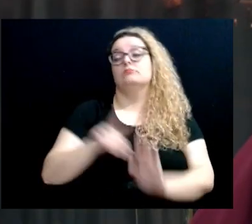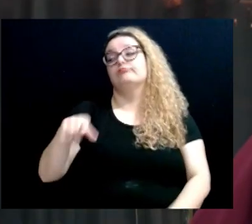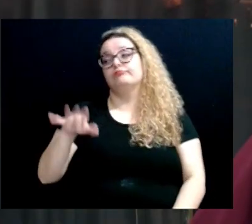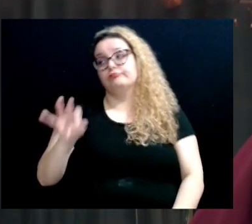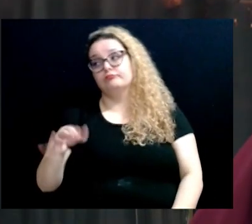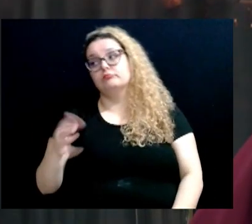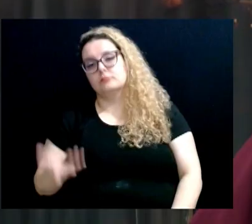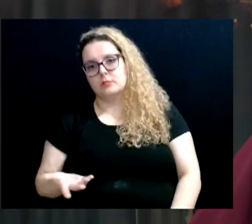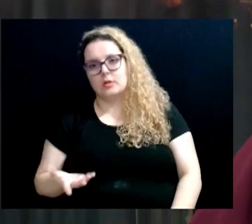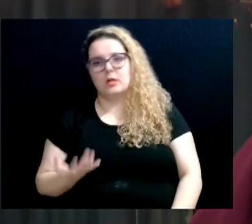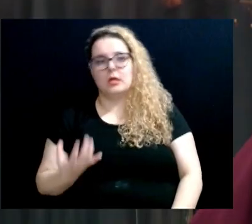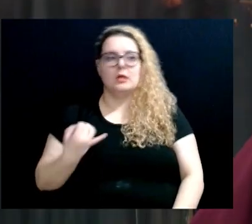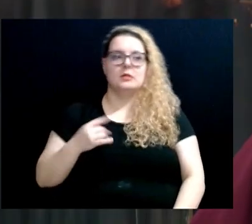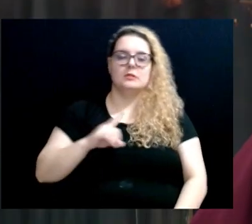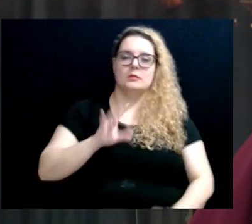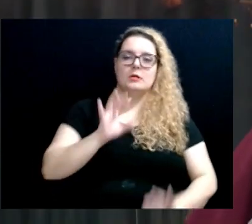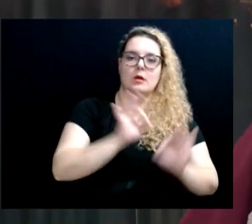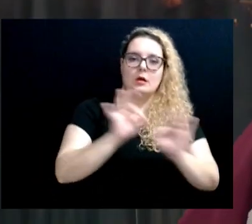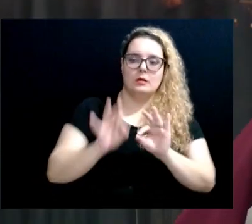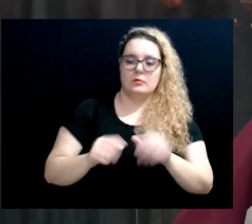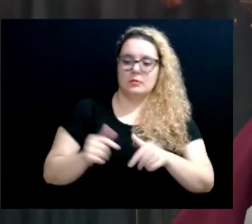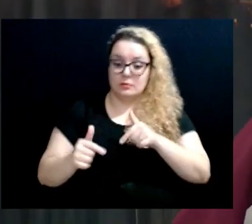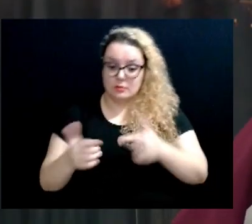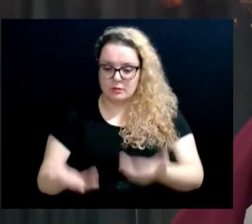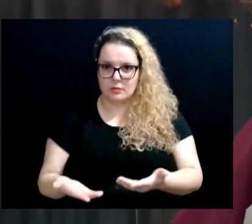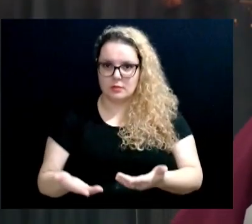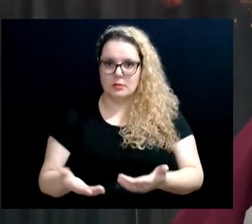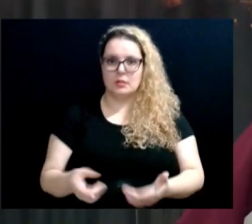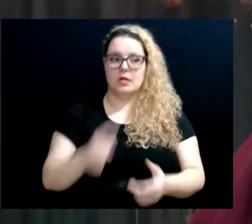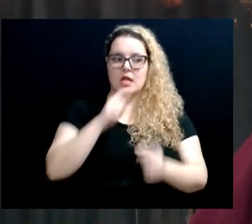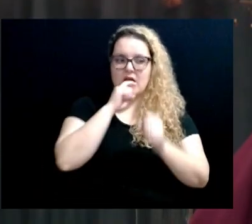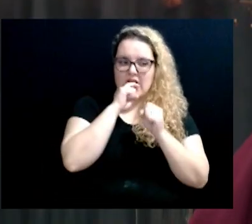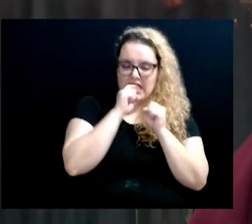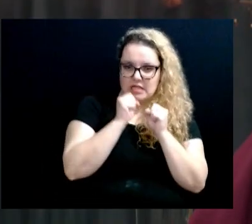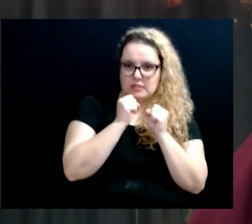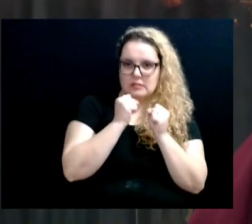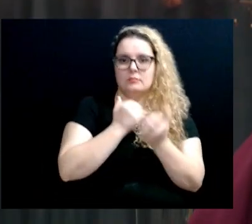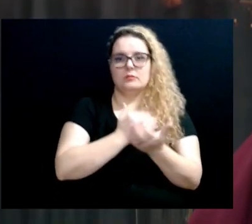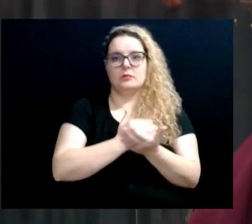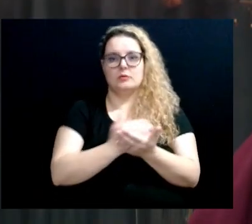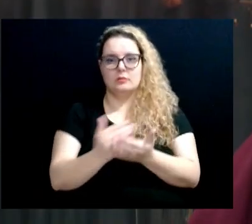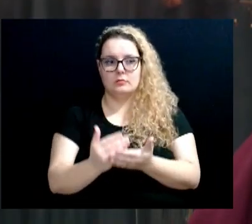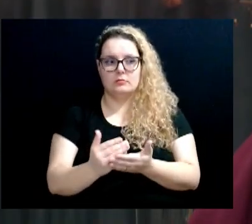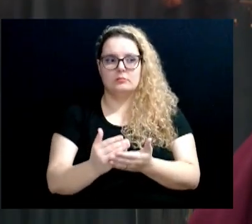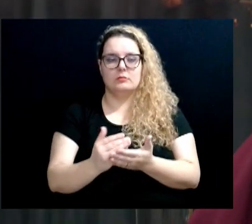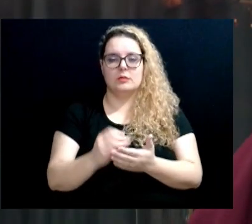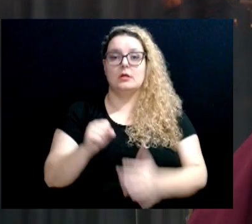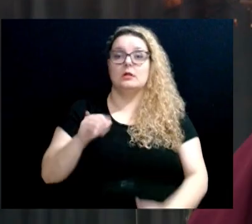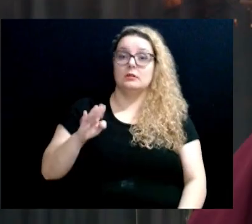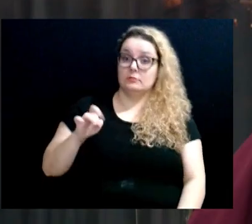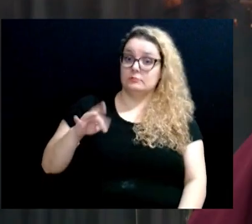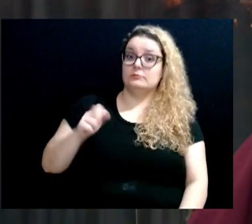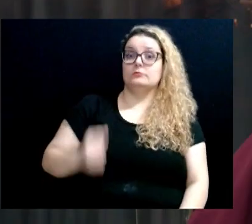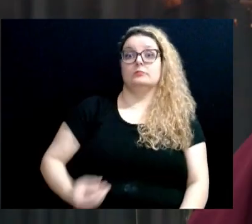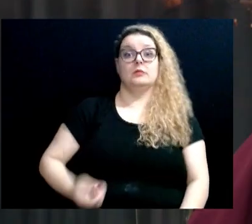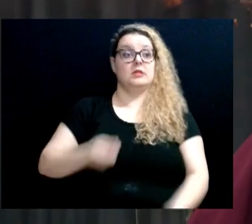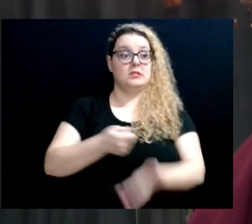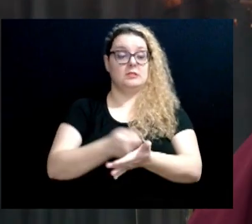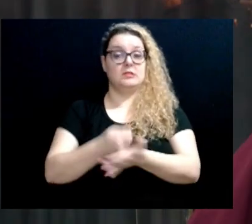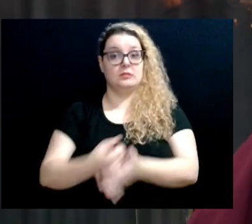não elabora e não trabalha isso, a inveja também pode começar a sabotar, inclusive exigindo presença,